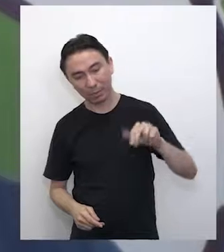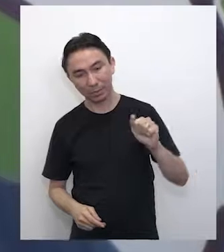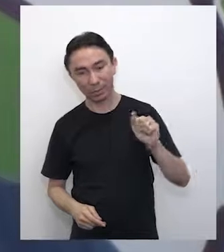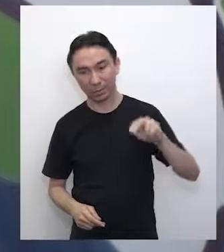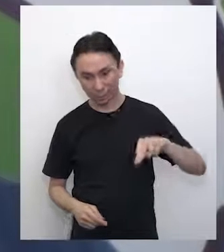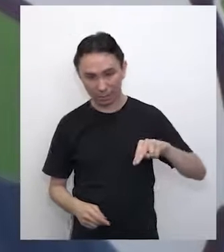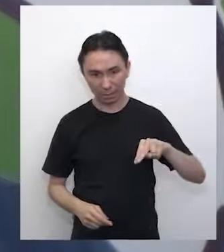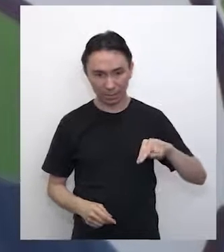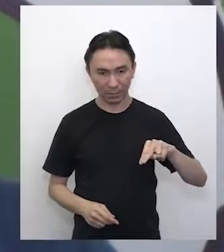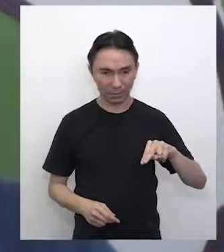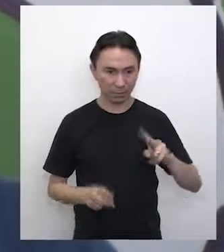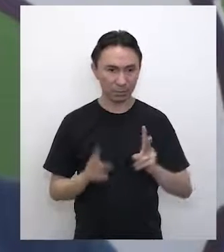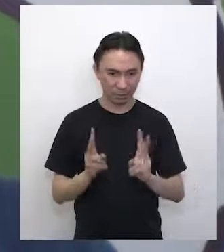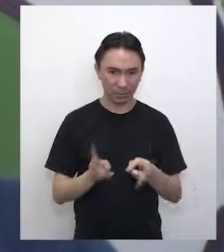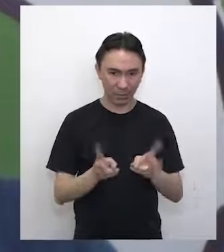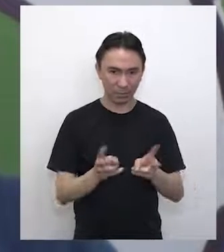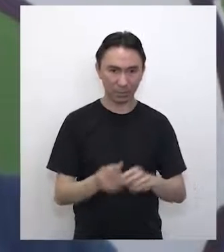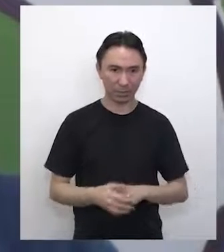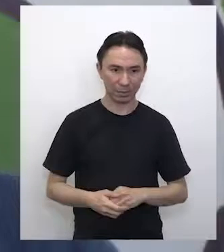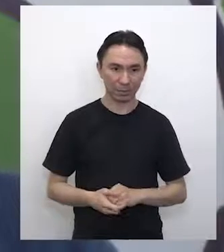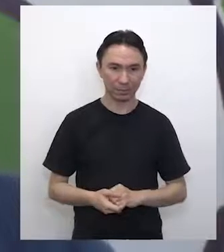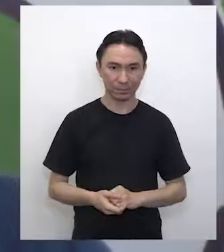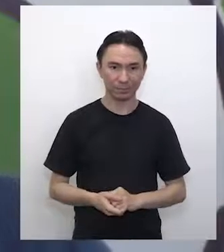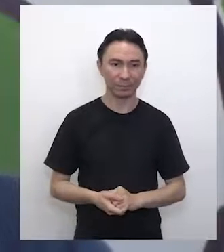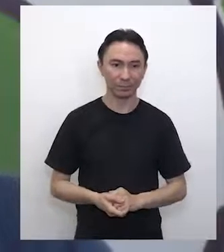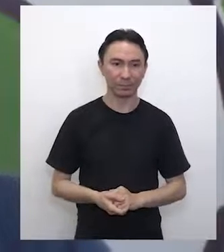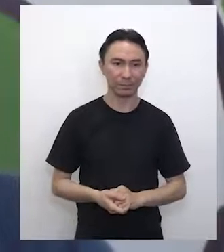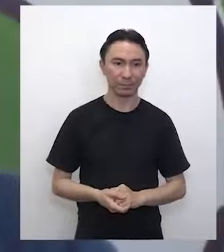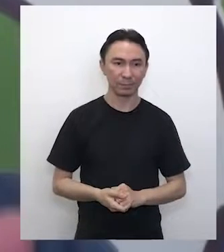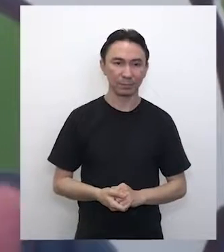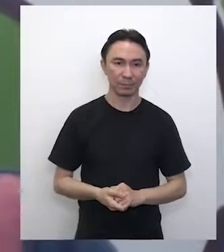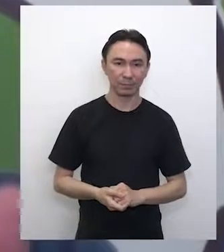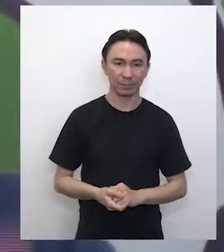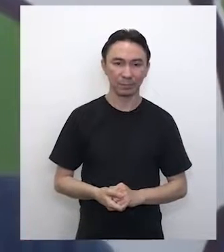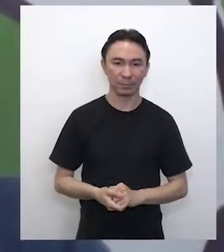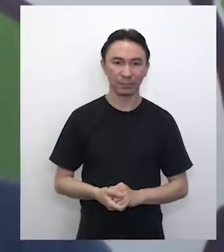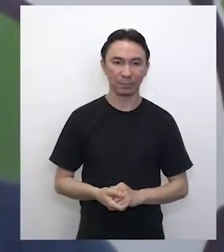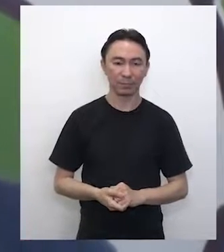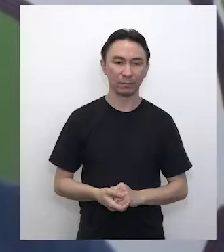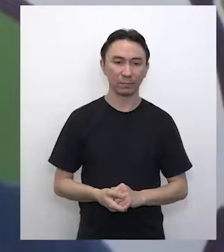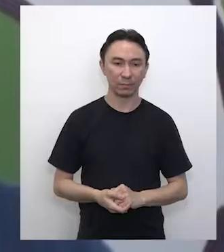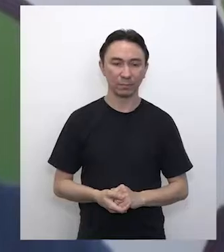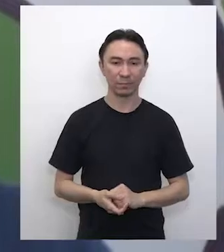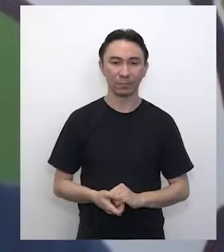aí aos nossos trabalhos, ok? Vamos lá, então.